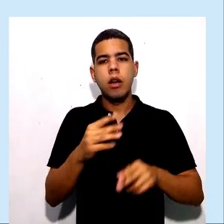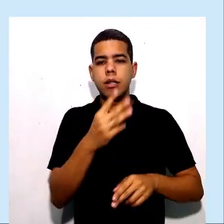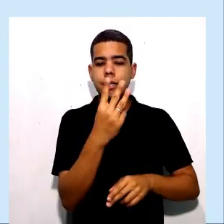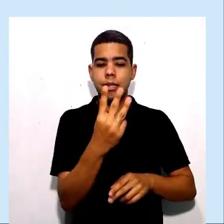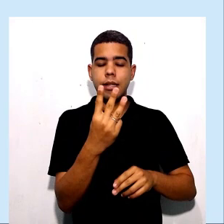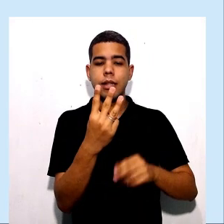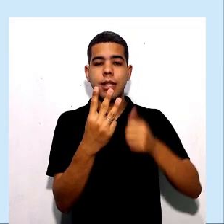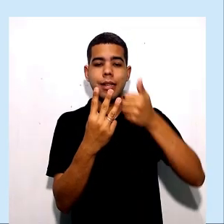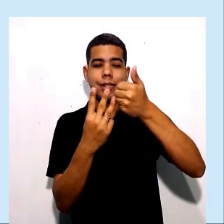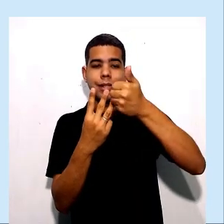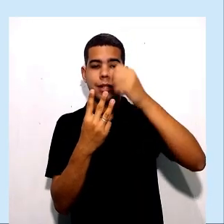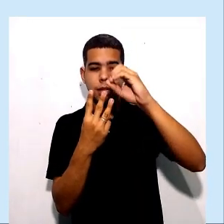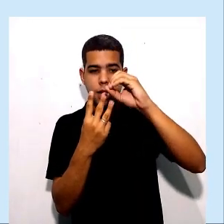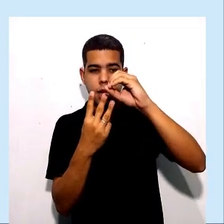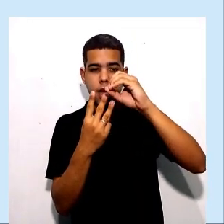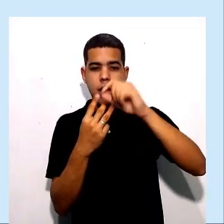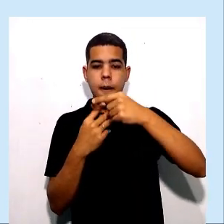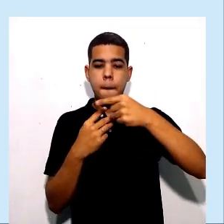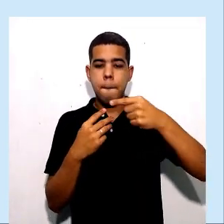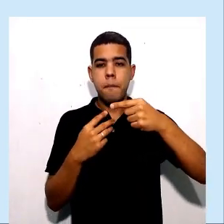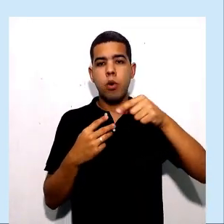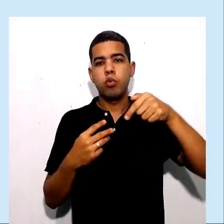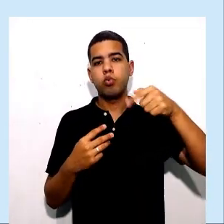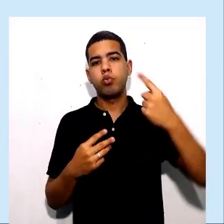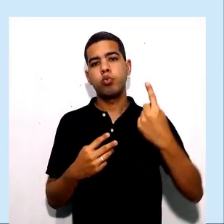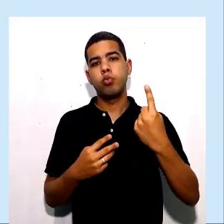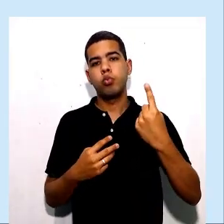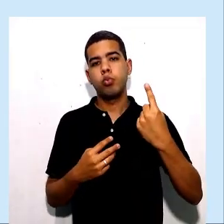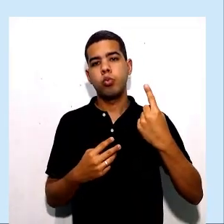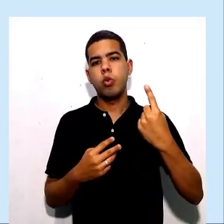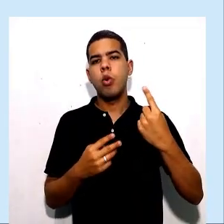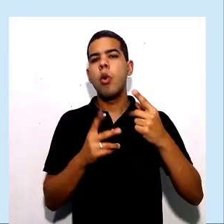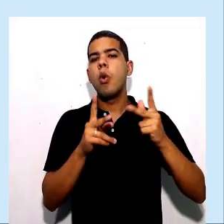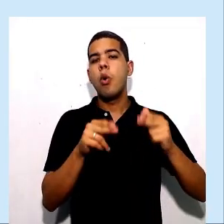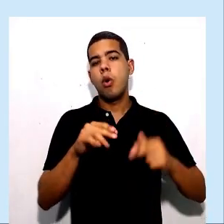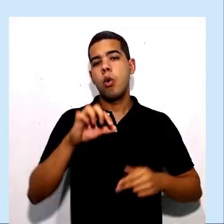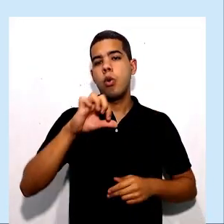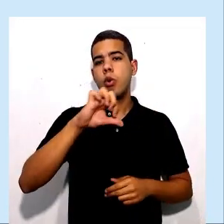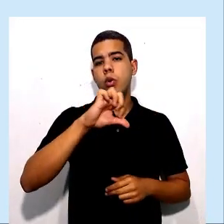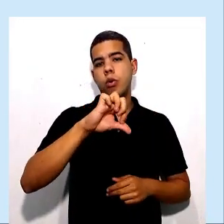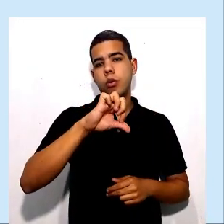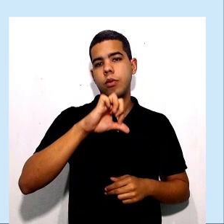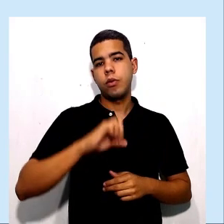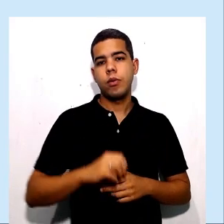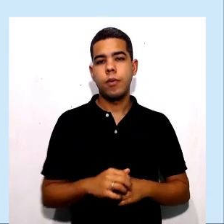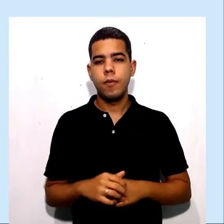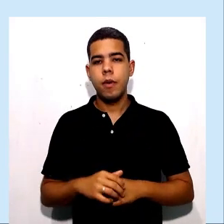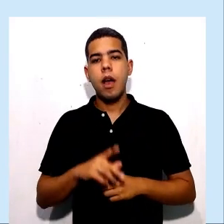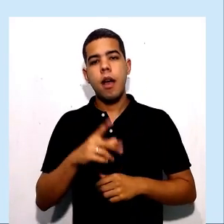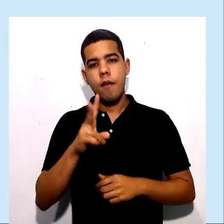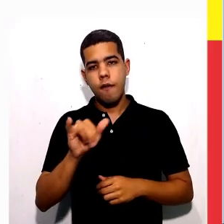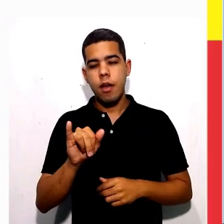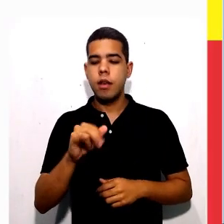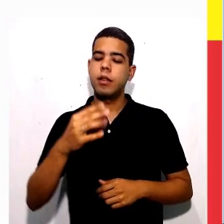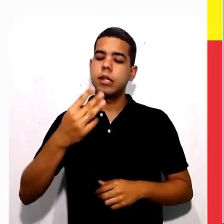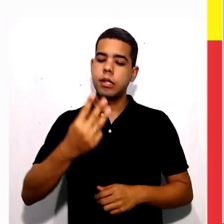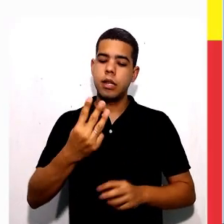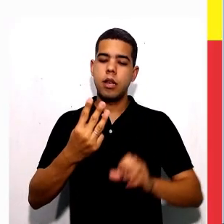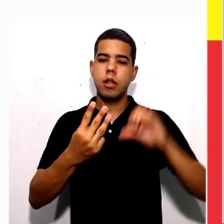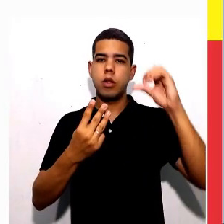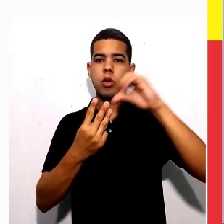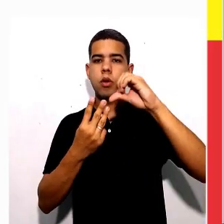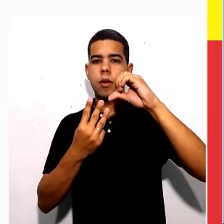3 elevado a 10 menos 1. Então, 3 elevado a 10 menos 1 é 9. Então, vai ser 3 elevado a 9. Então, ó,